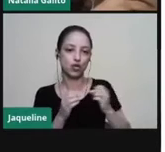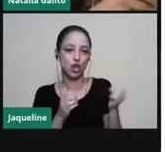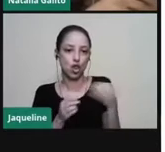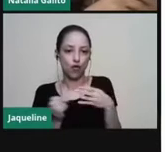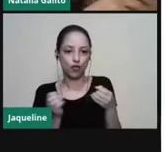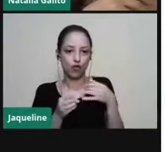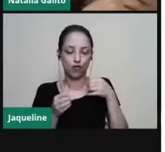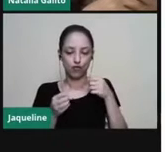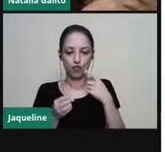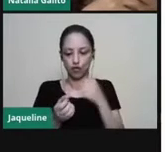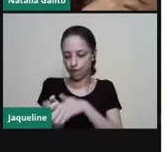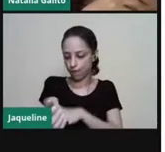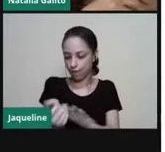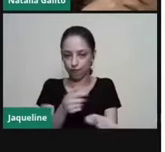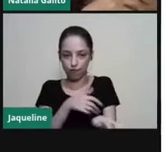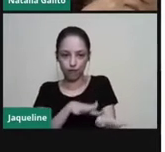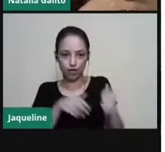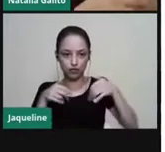vasos.